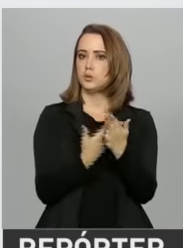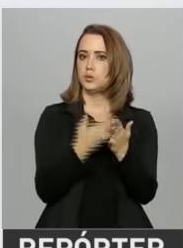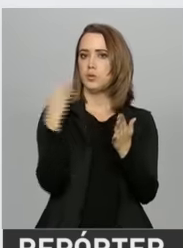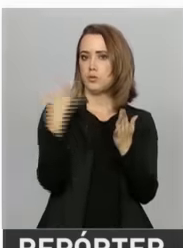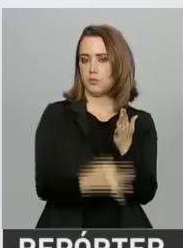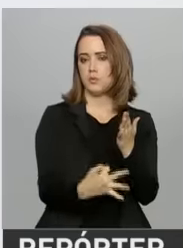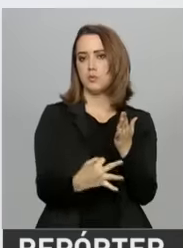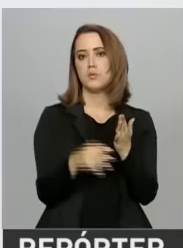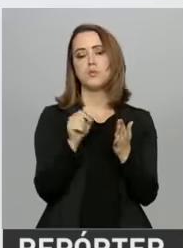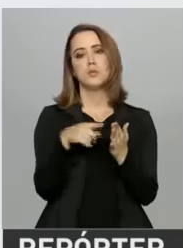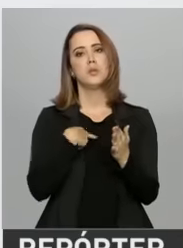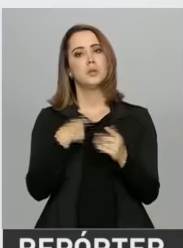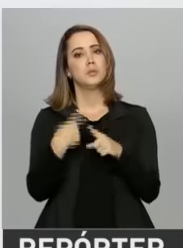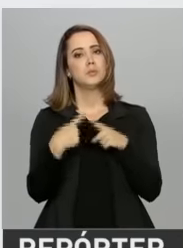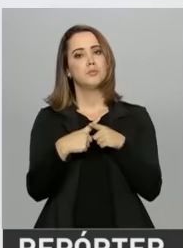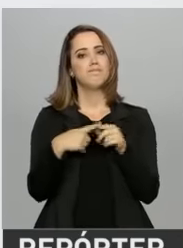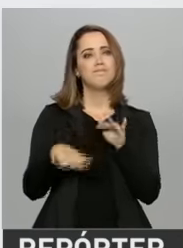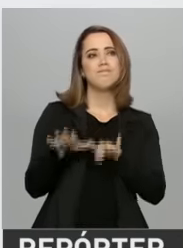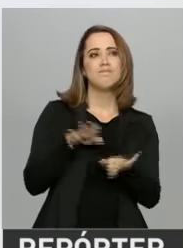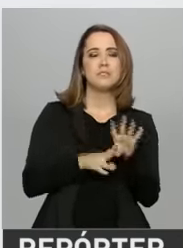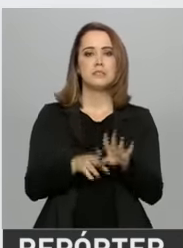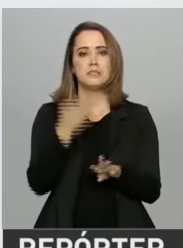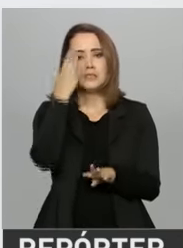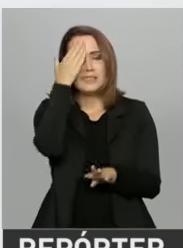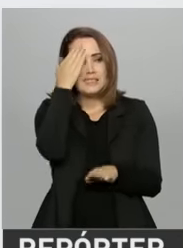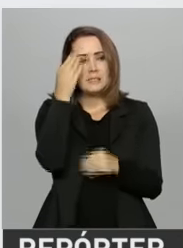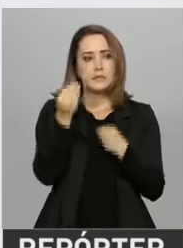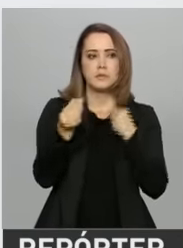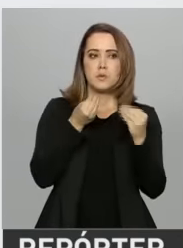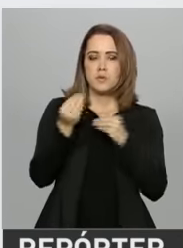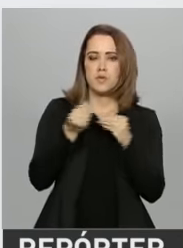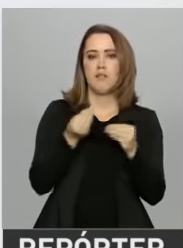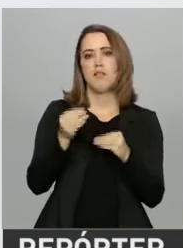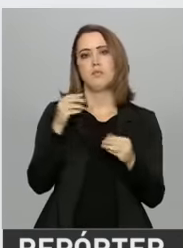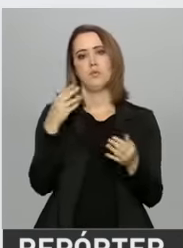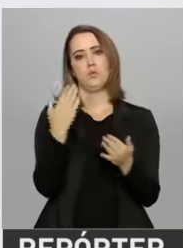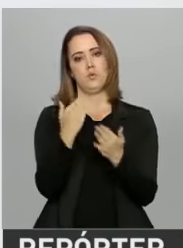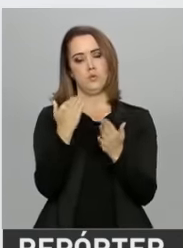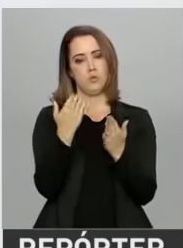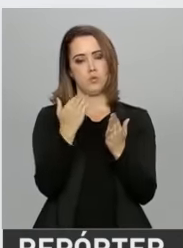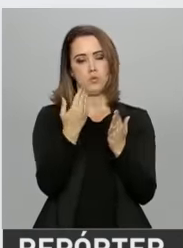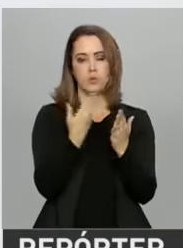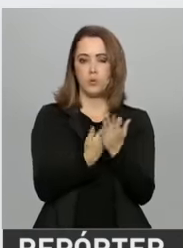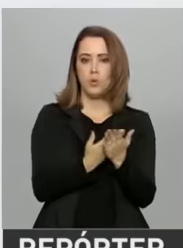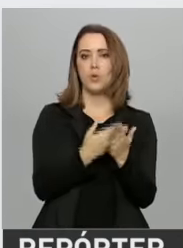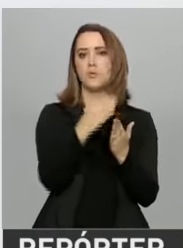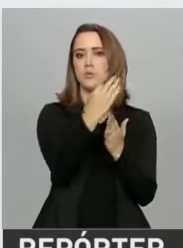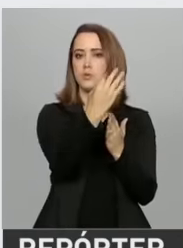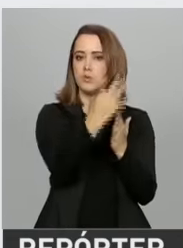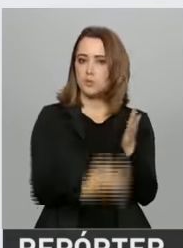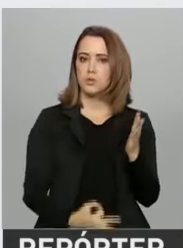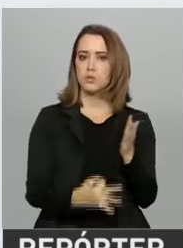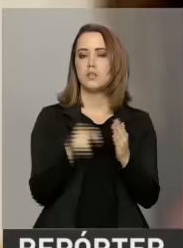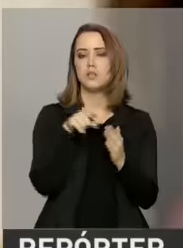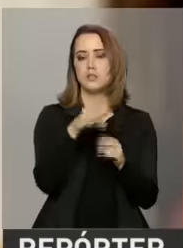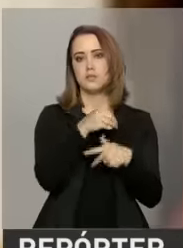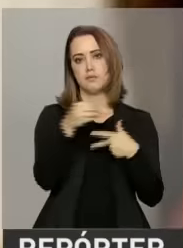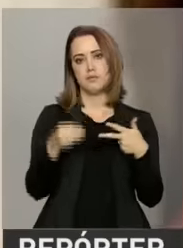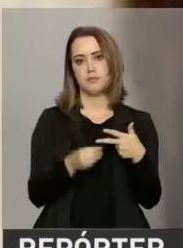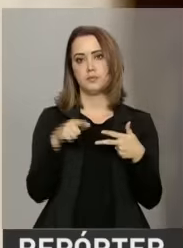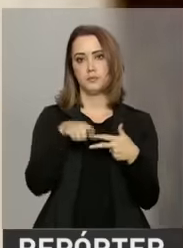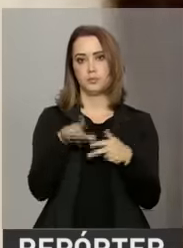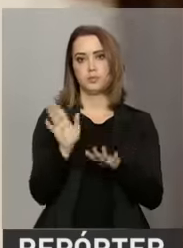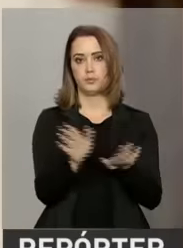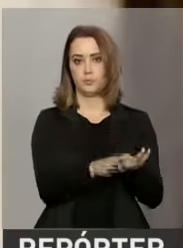em estudar mas que não tem às vezes e uma orientação de como estudar especificamente pro Enem